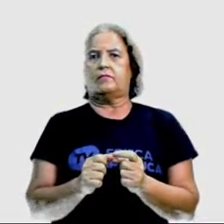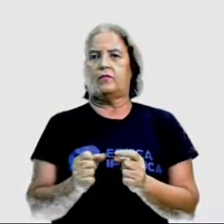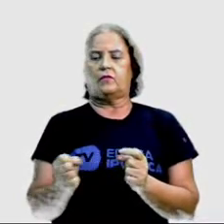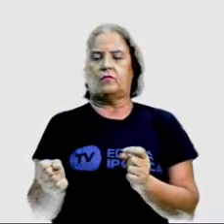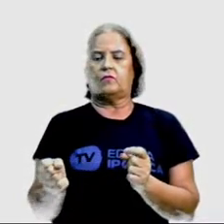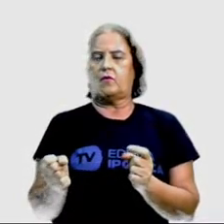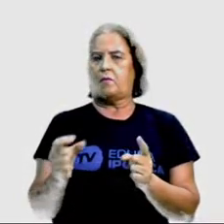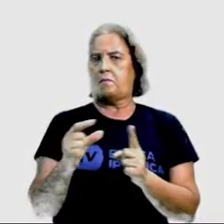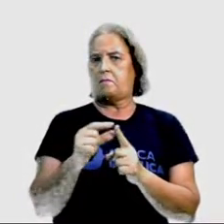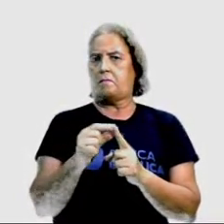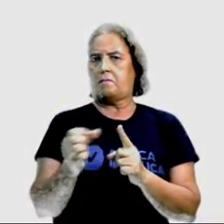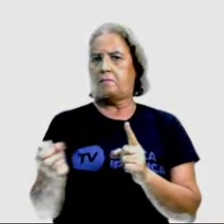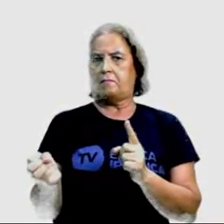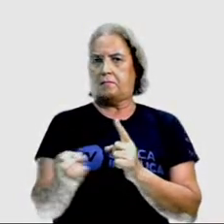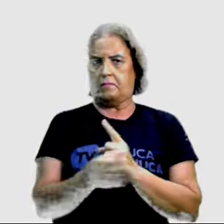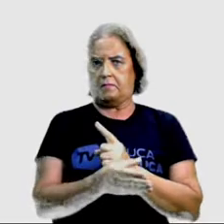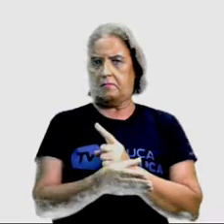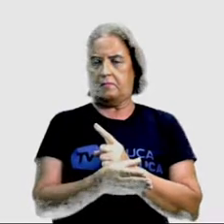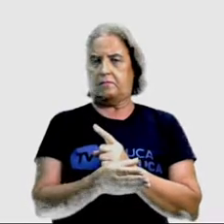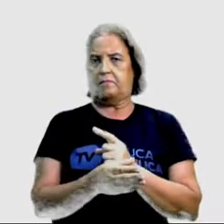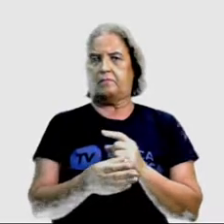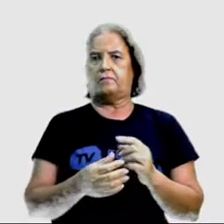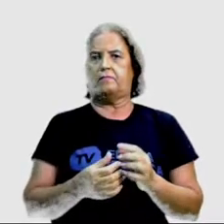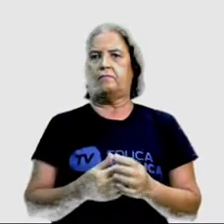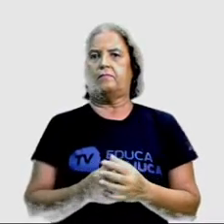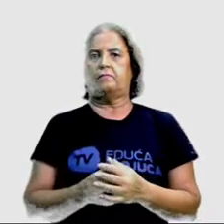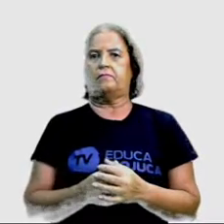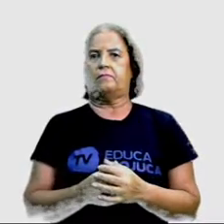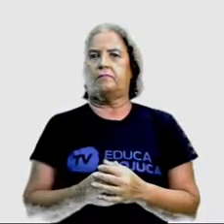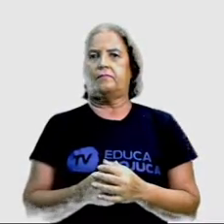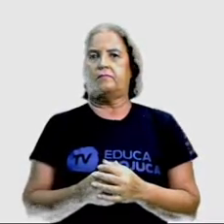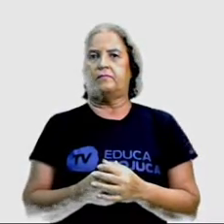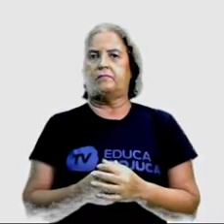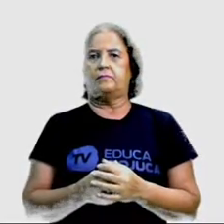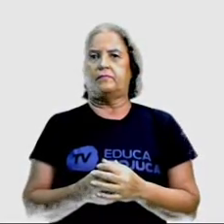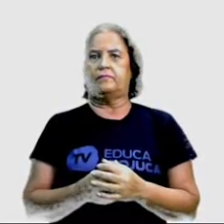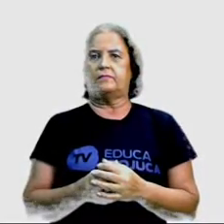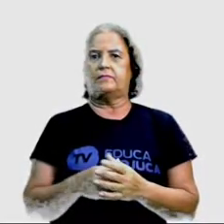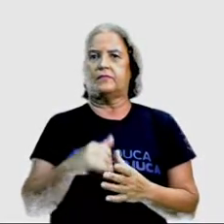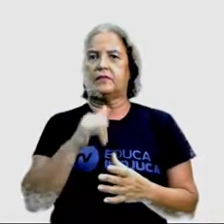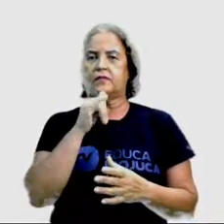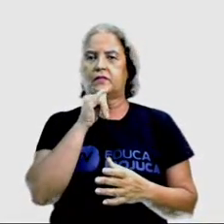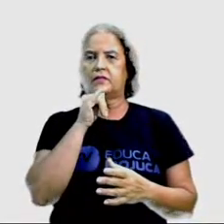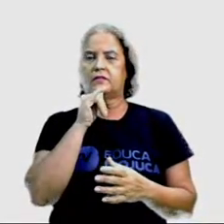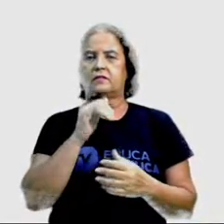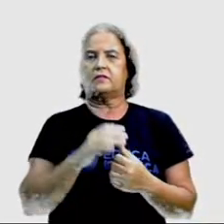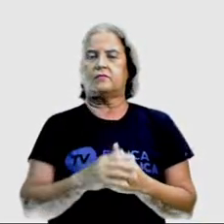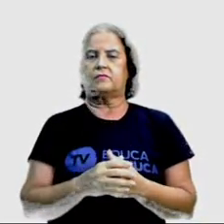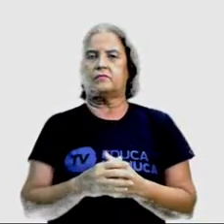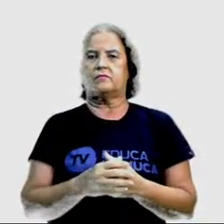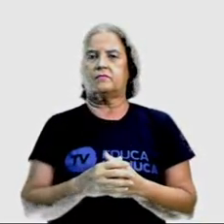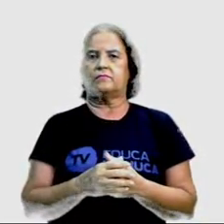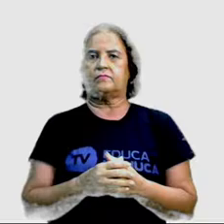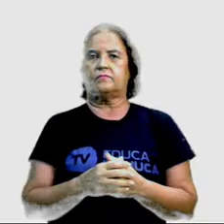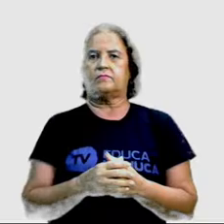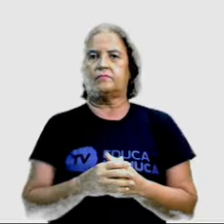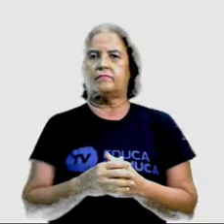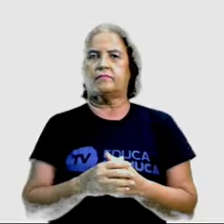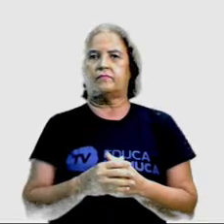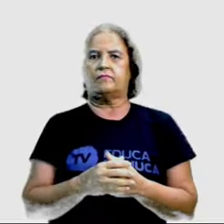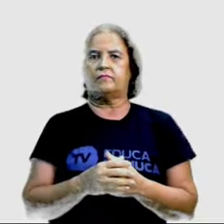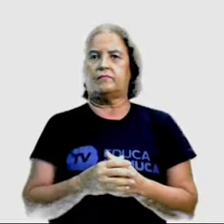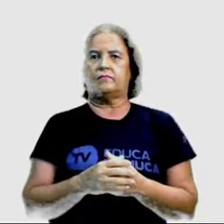nova palavra, que seria the new word. Ok, olha um exemplo aqui de prefixo.